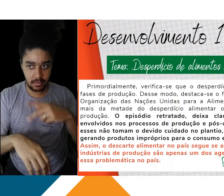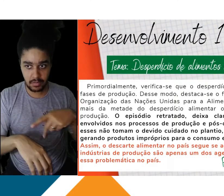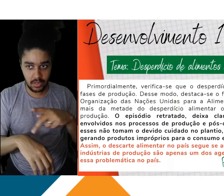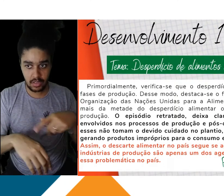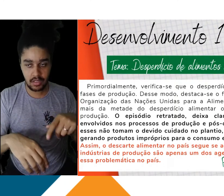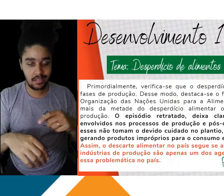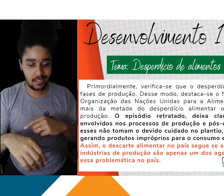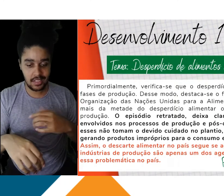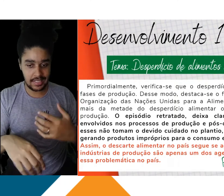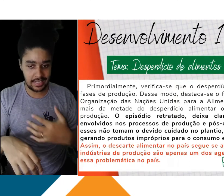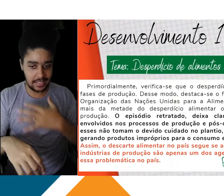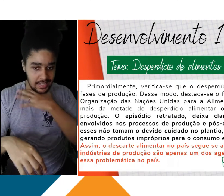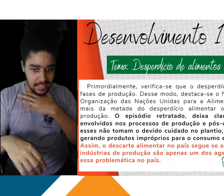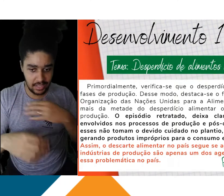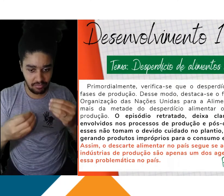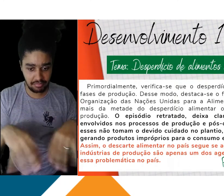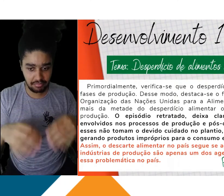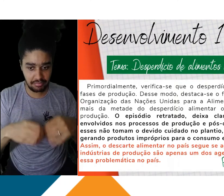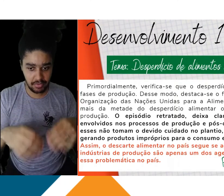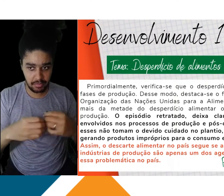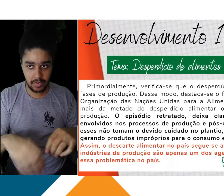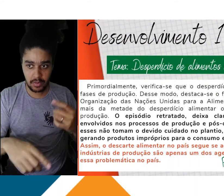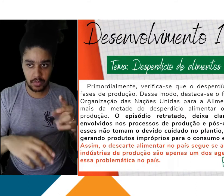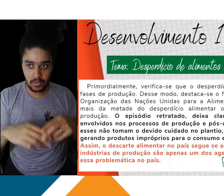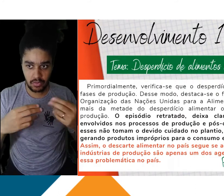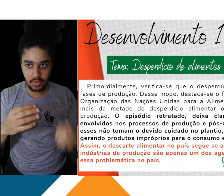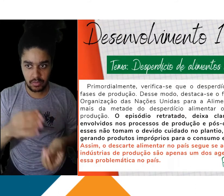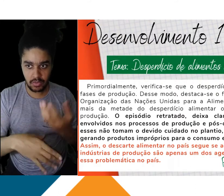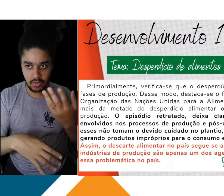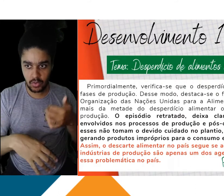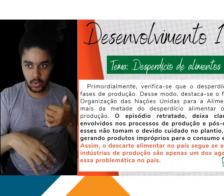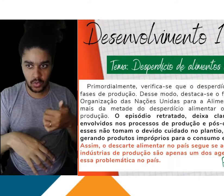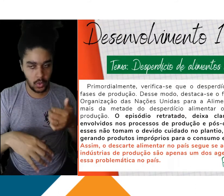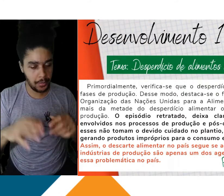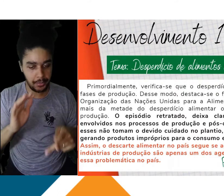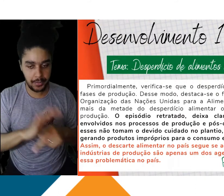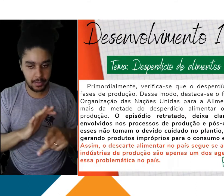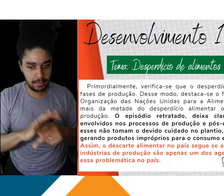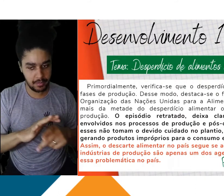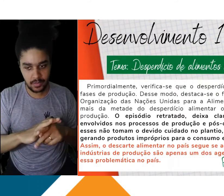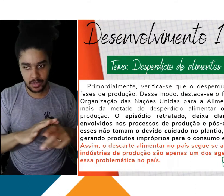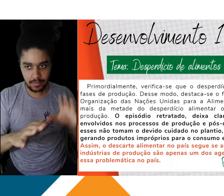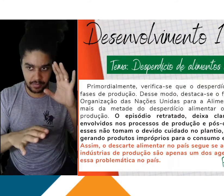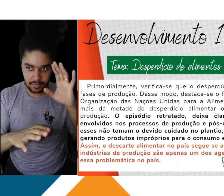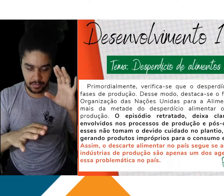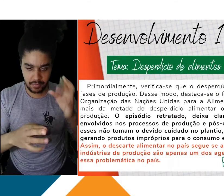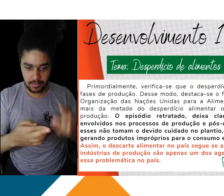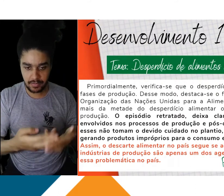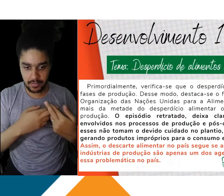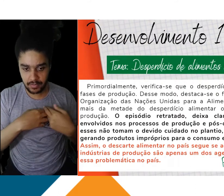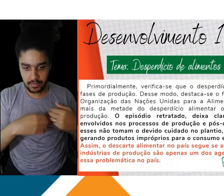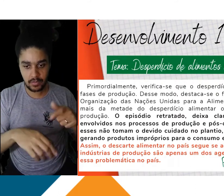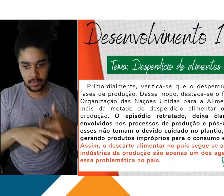alimentar no país segue se agravando, visto que as grandes indústrias de produção são apenas um dos agentes responsáveis por manter